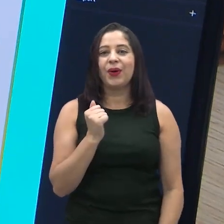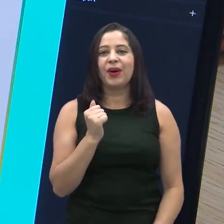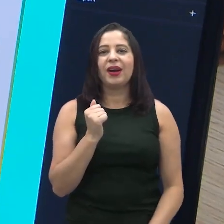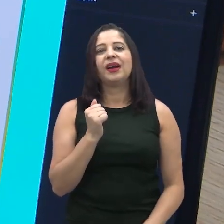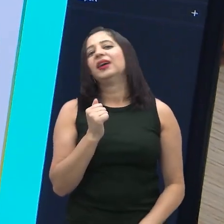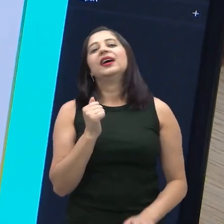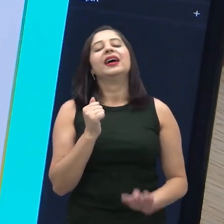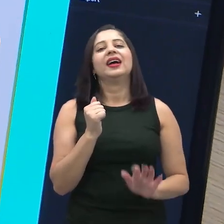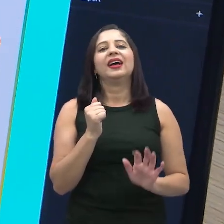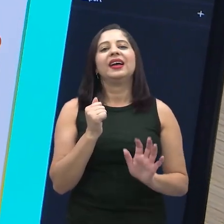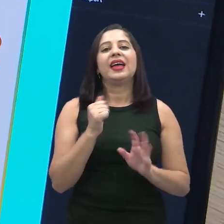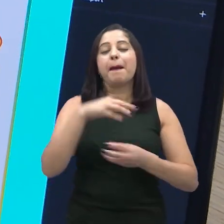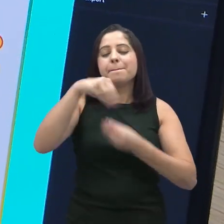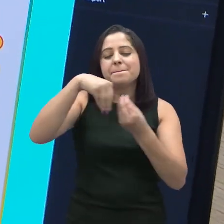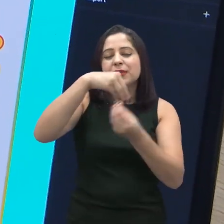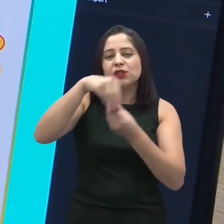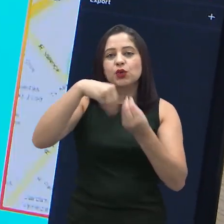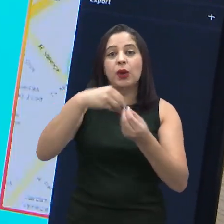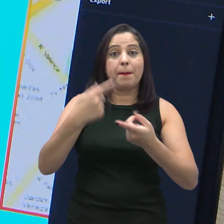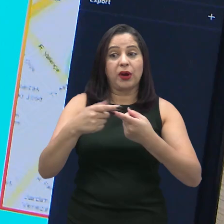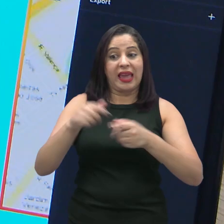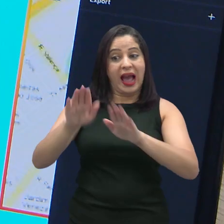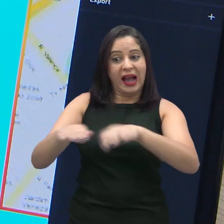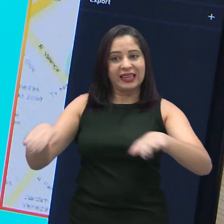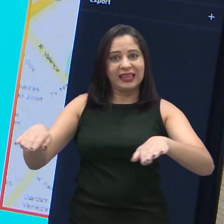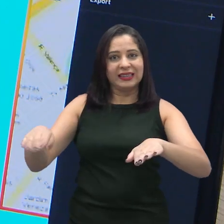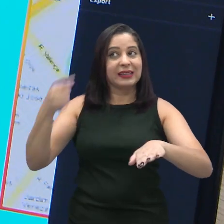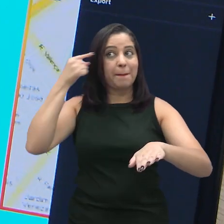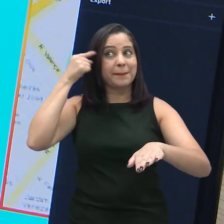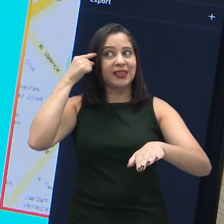foi feita entre as crianças, e então eles